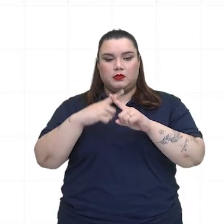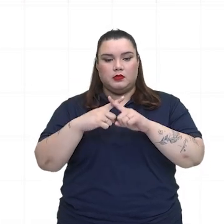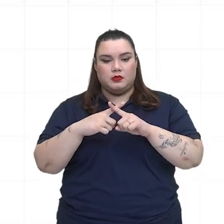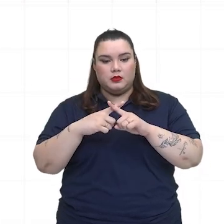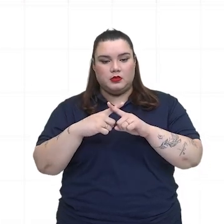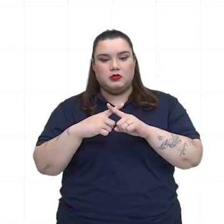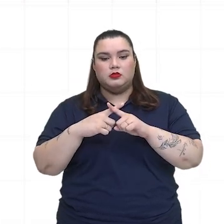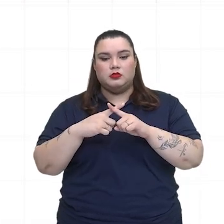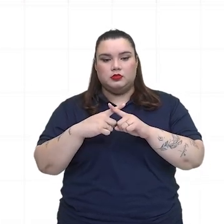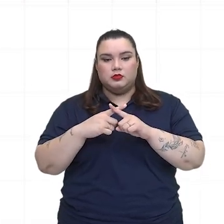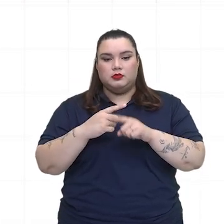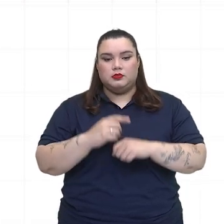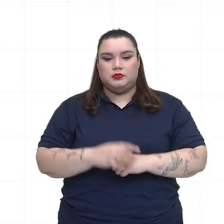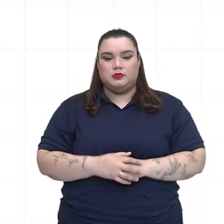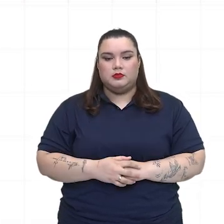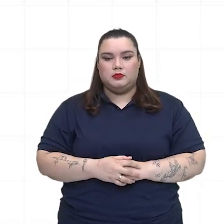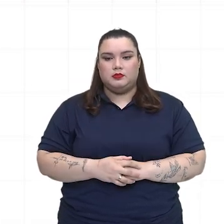quanto?